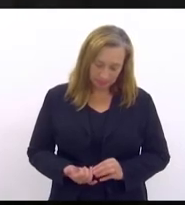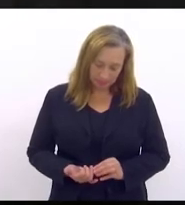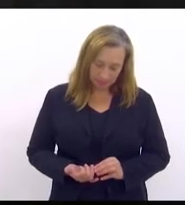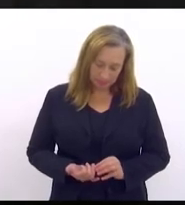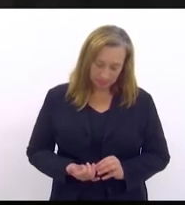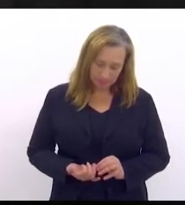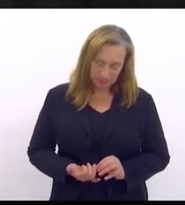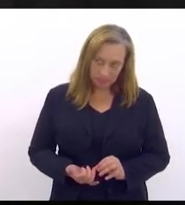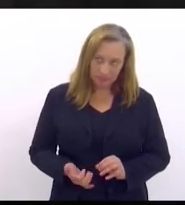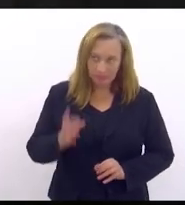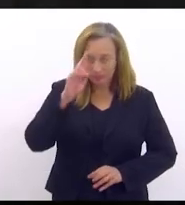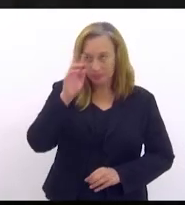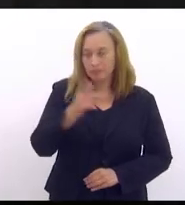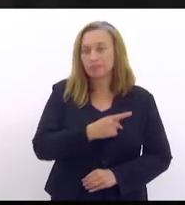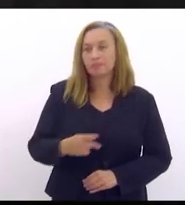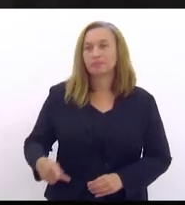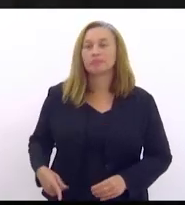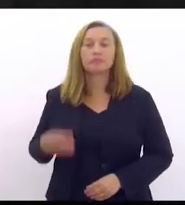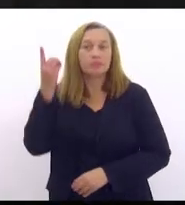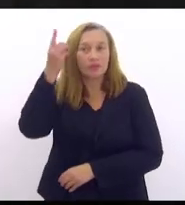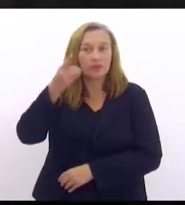Senhora Presidente, deputada Tiaju,